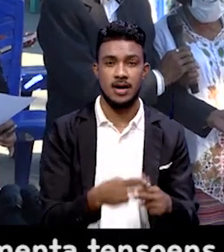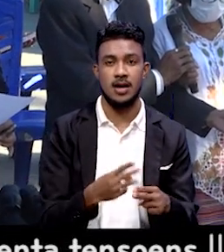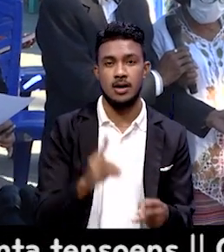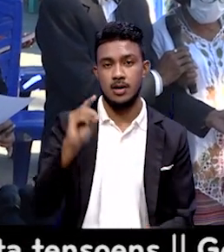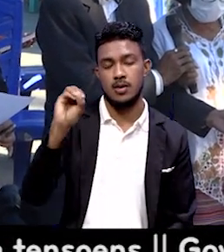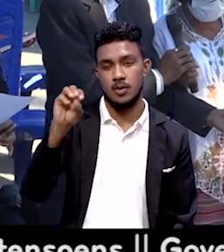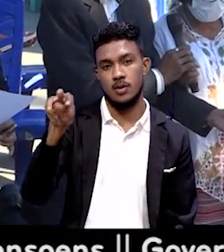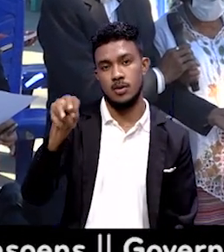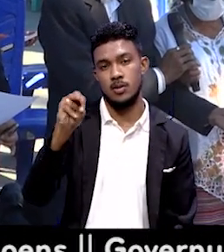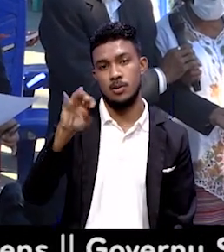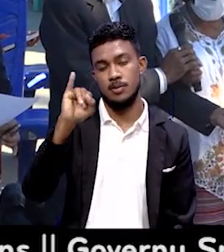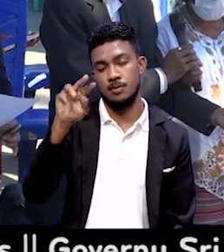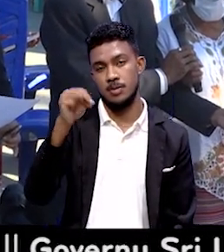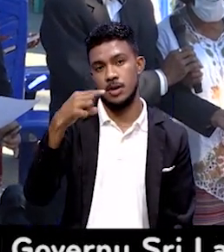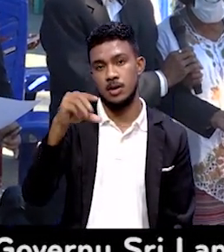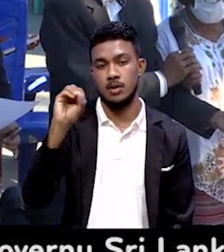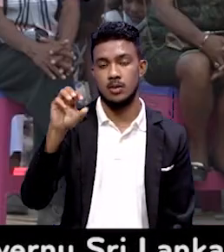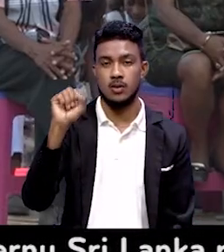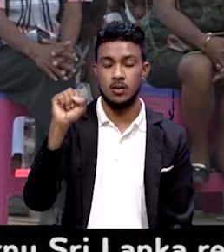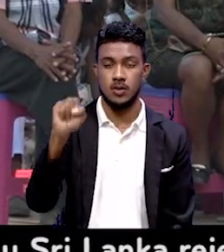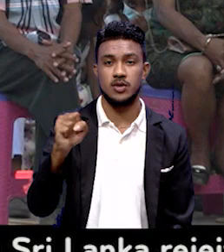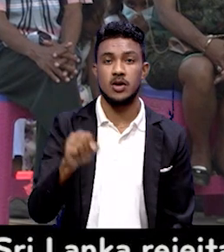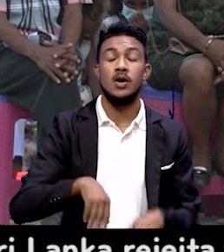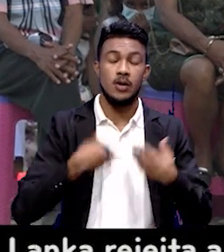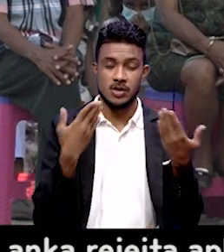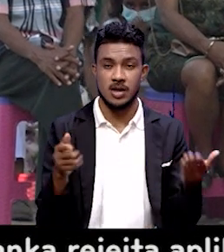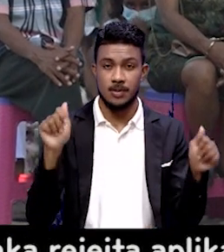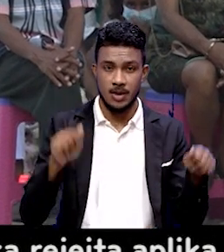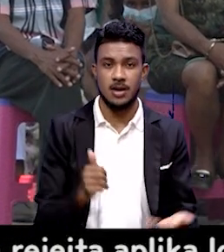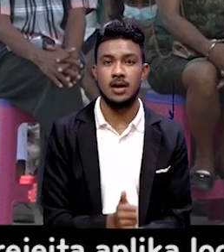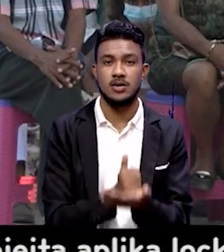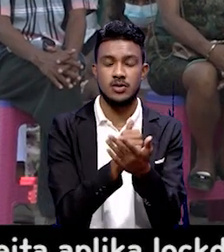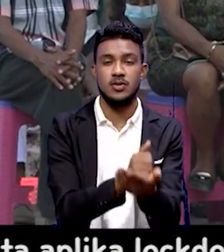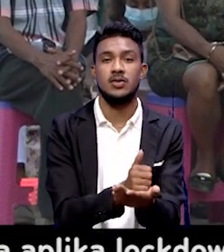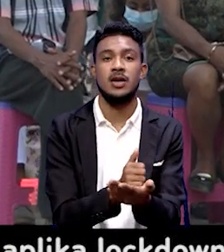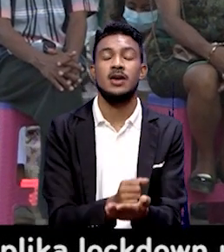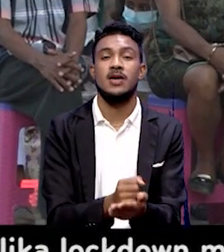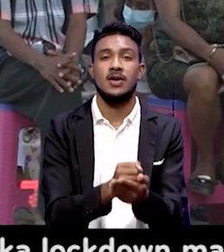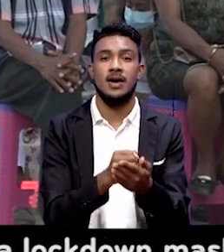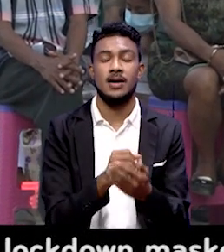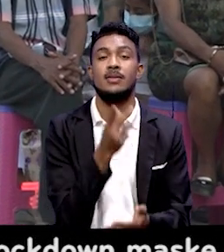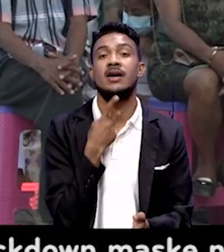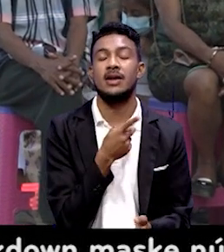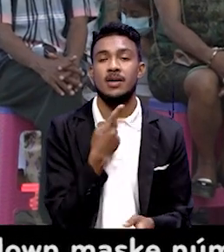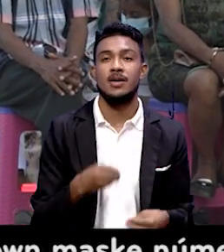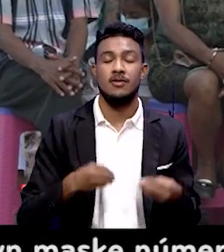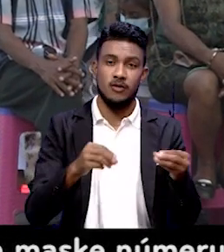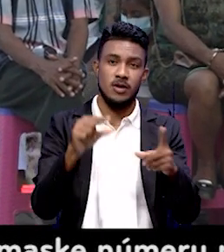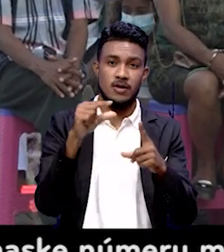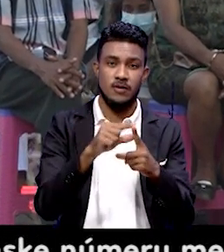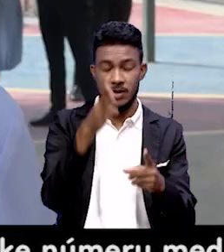Soares afirma, papel e estrutura pastoral, o ensa apoio amo pároco, rodiha claquen maromak nilia fuan, basarani